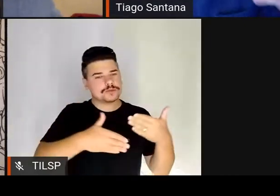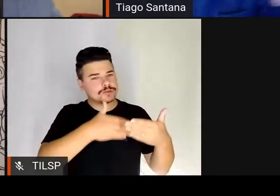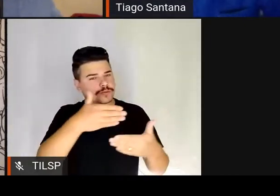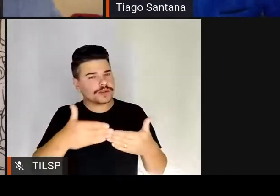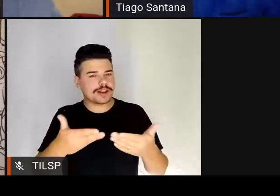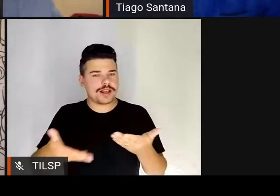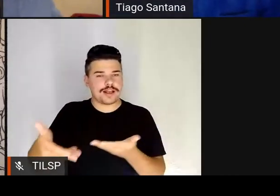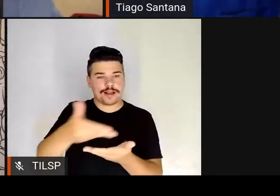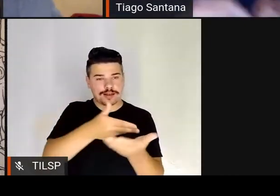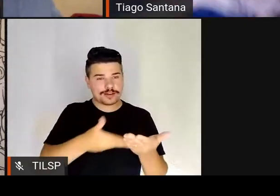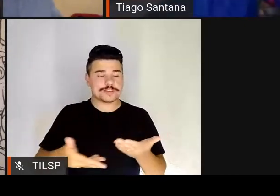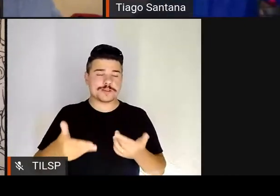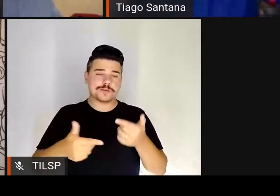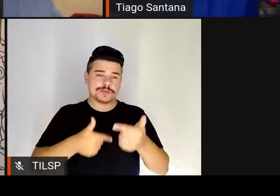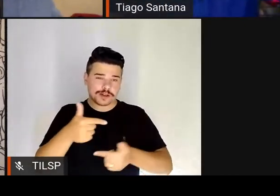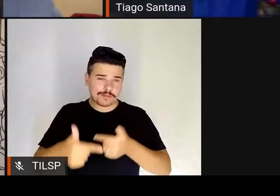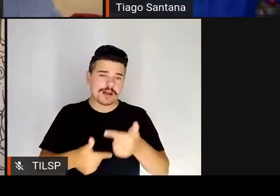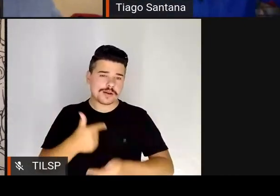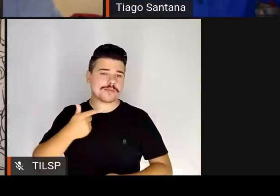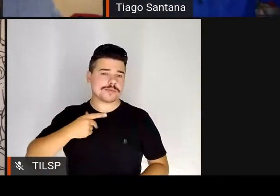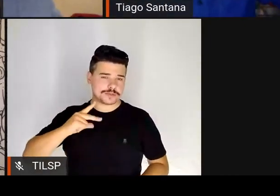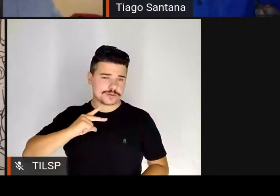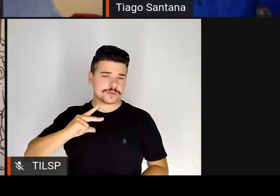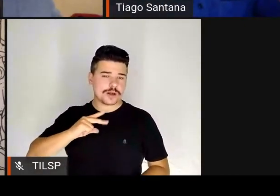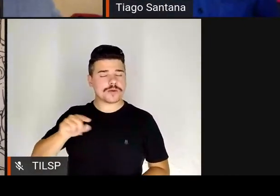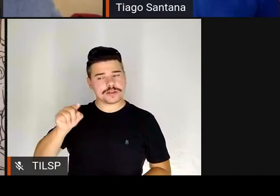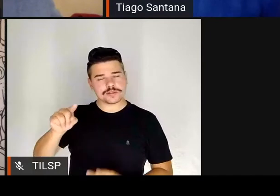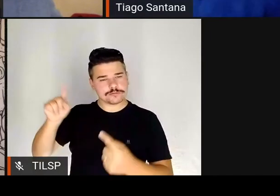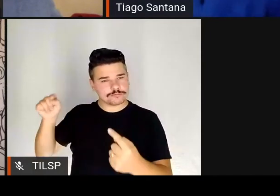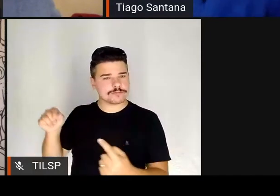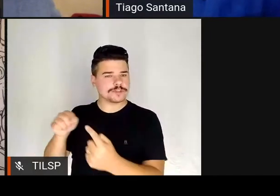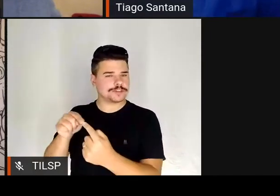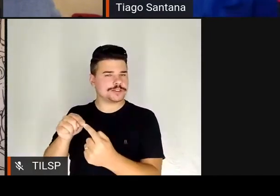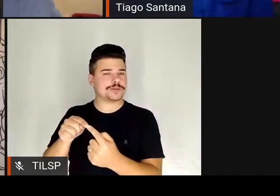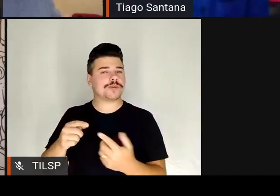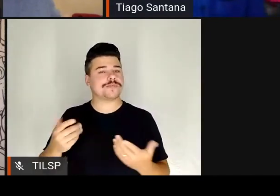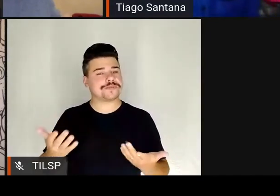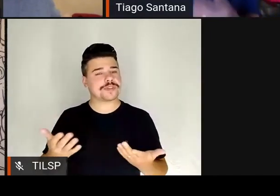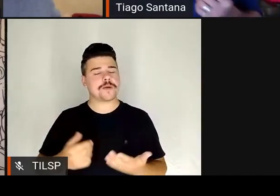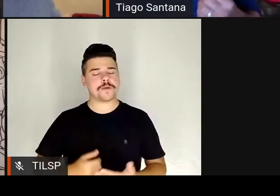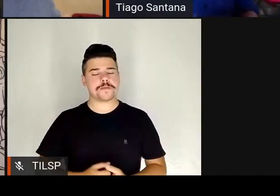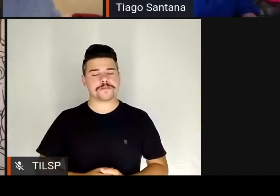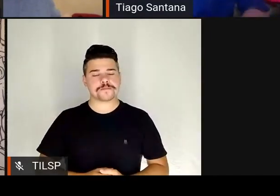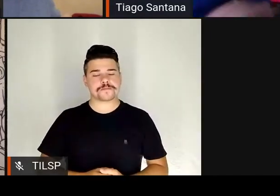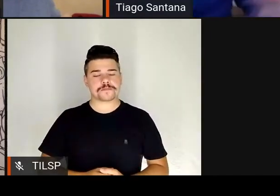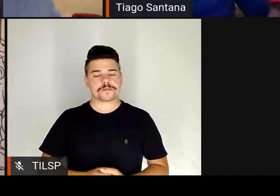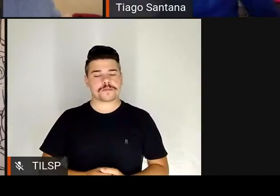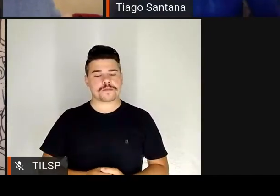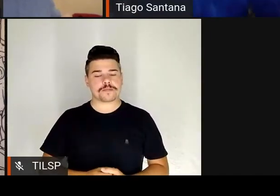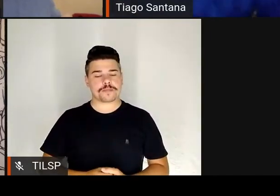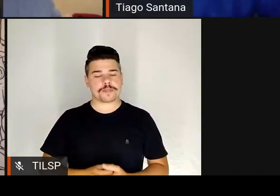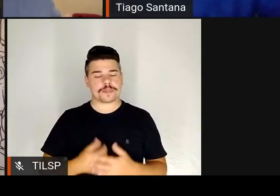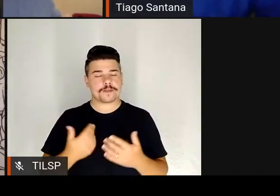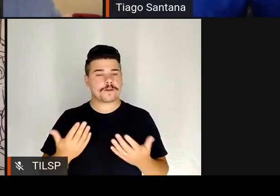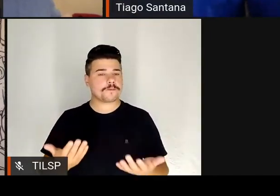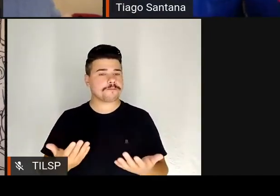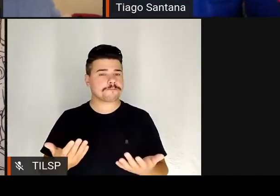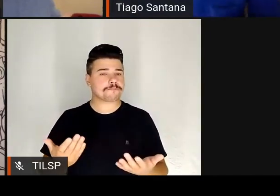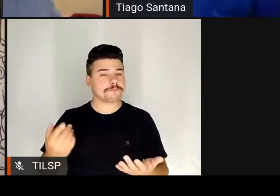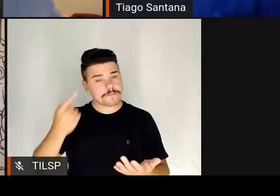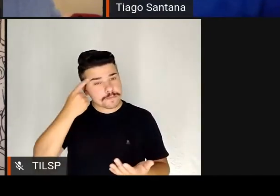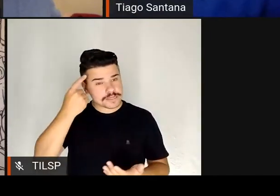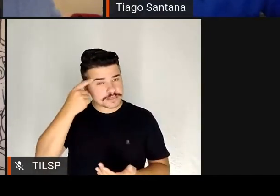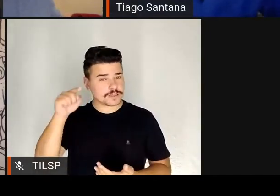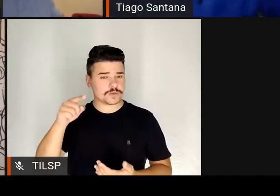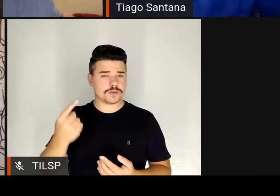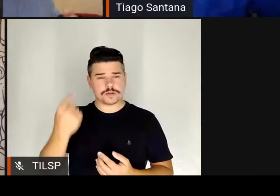no seu trabalho pessoal, que vai dar sentido. Então, assim, eu voltando aqui a uma questão